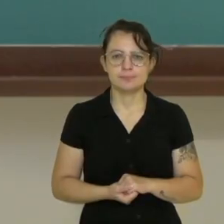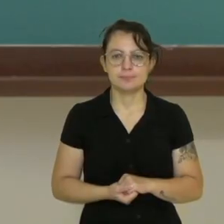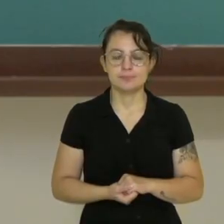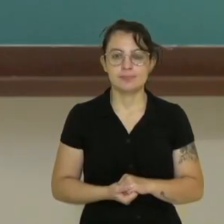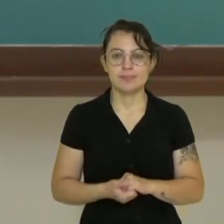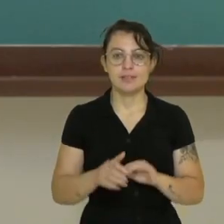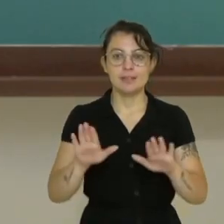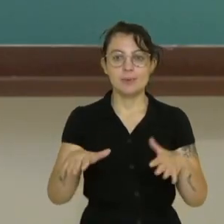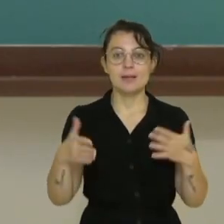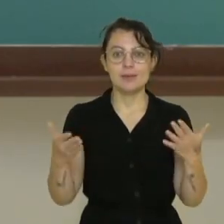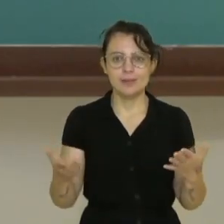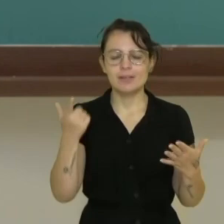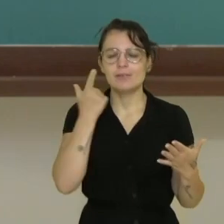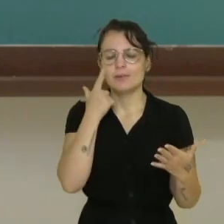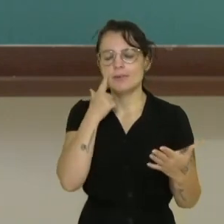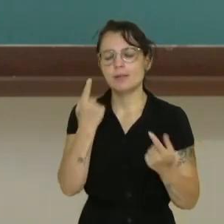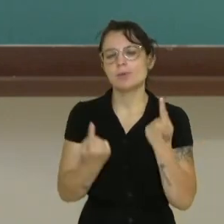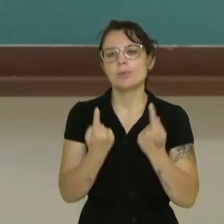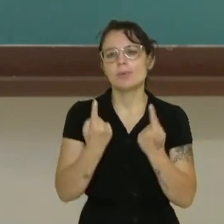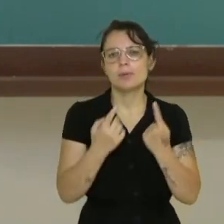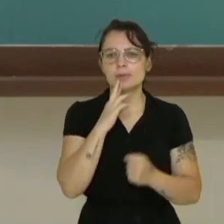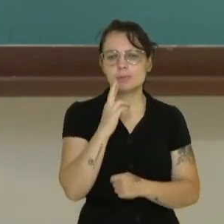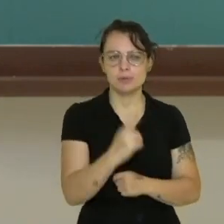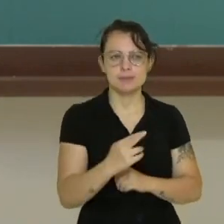Bem, vamos ver como fica uma possível resposta.